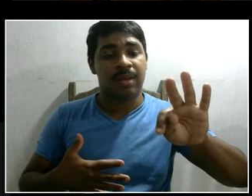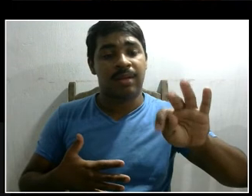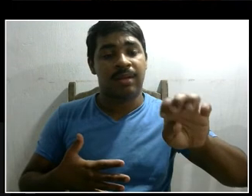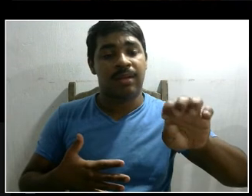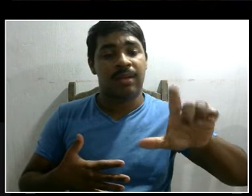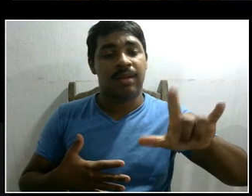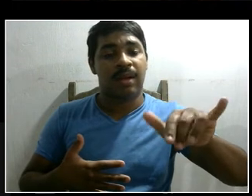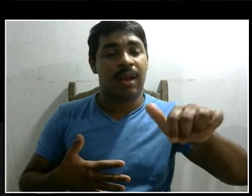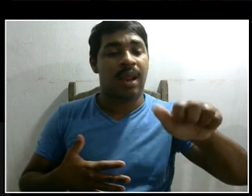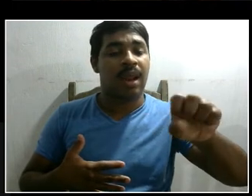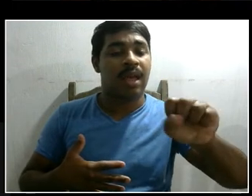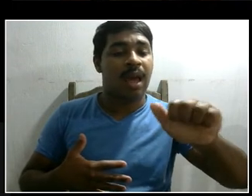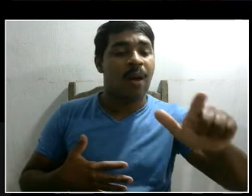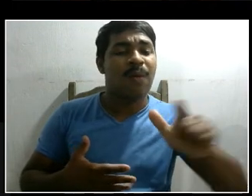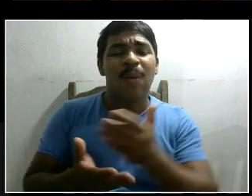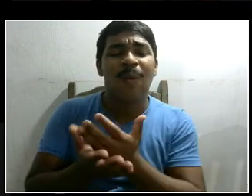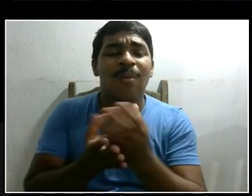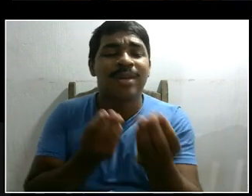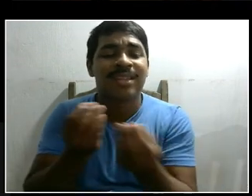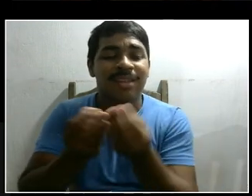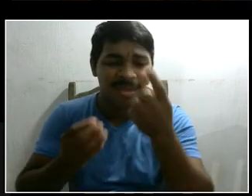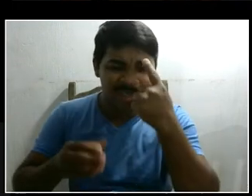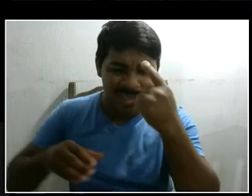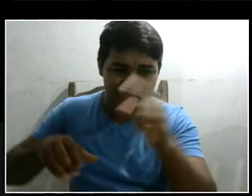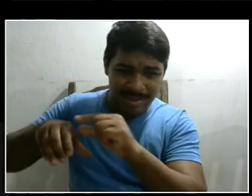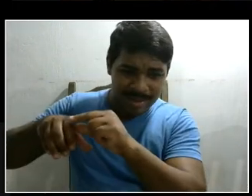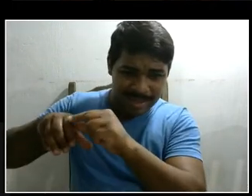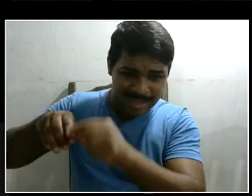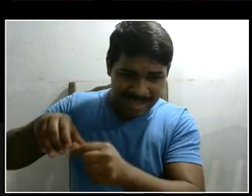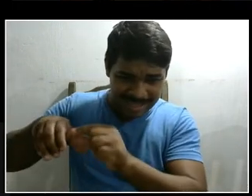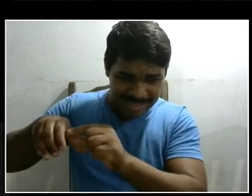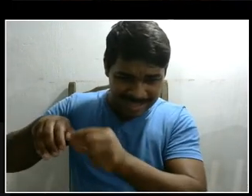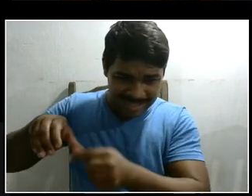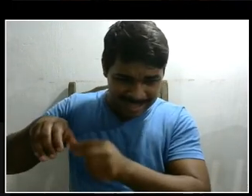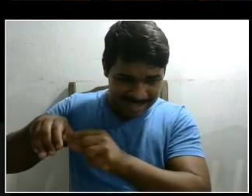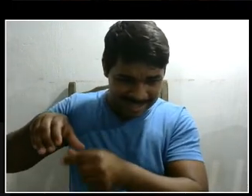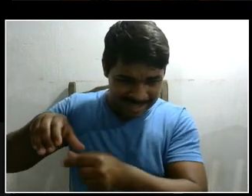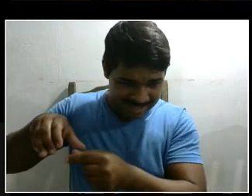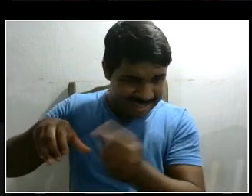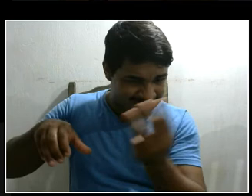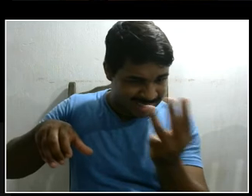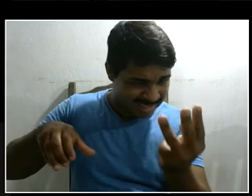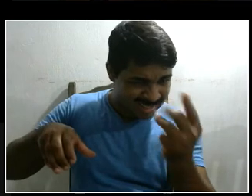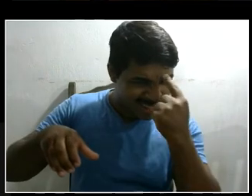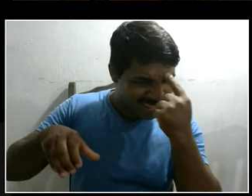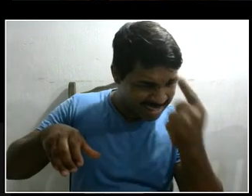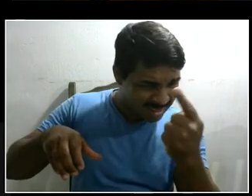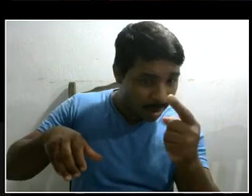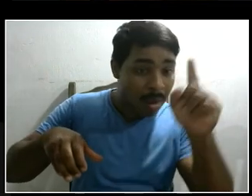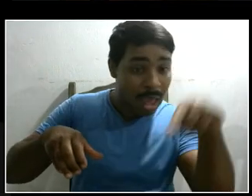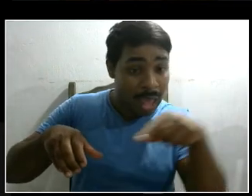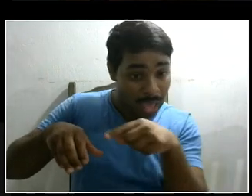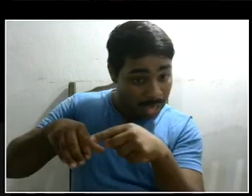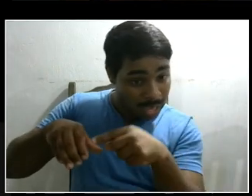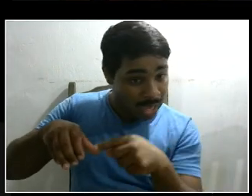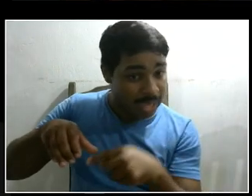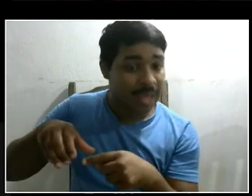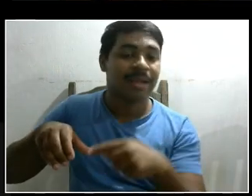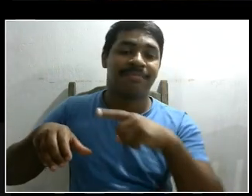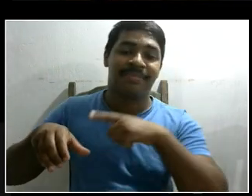nos 3 folhetos embrionários. Então, ele tem origem tanto na ectoderma, na mesoderma e também na endoderma,